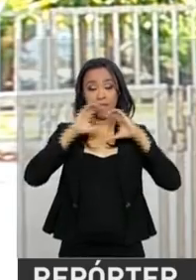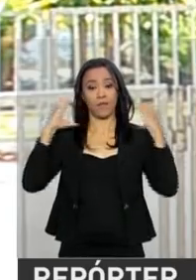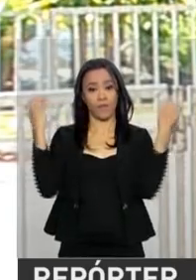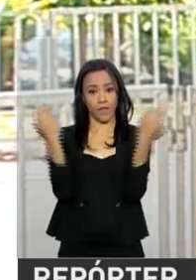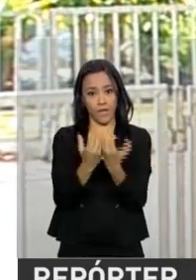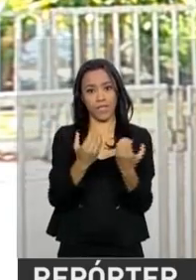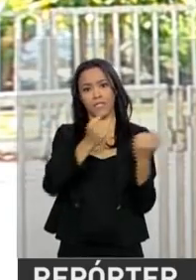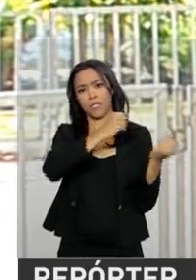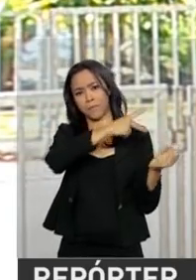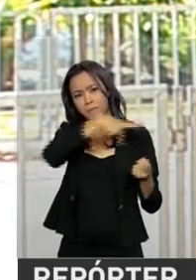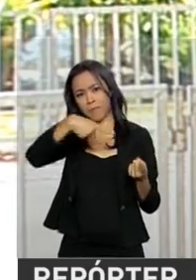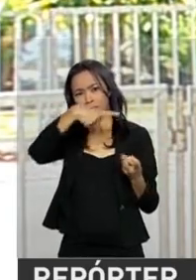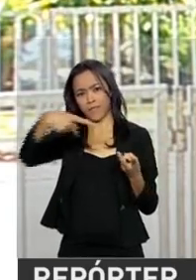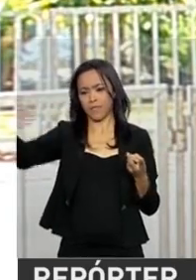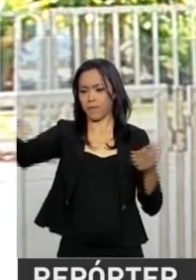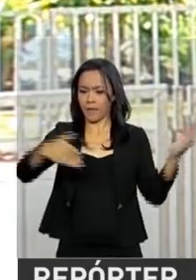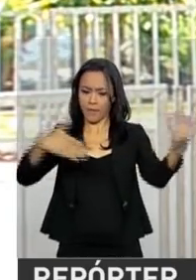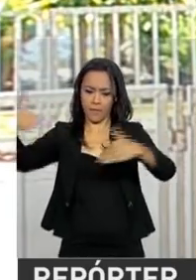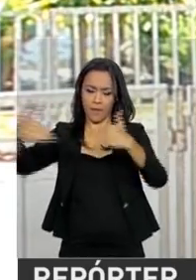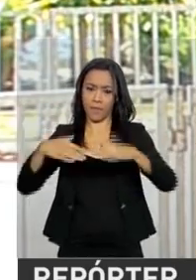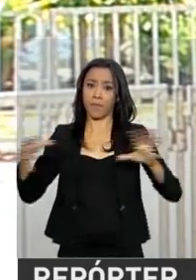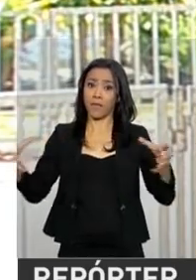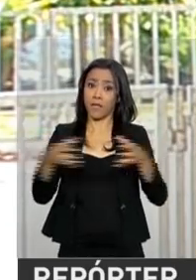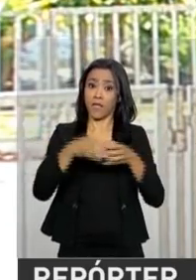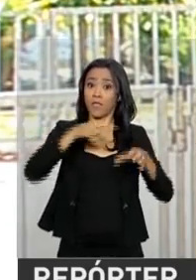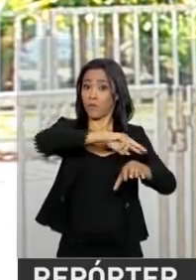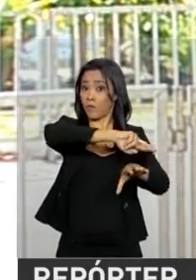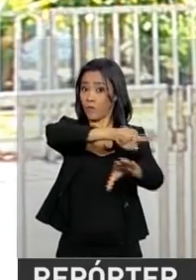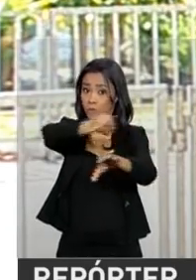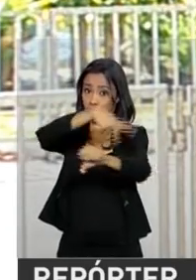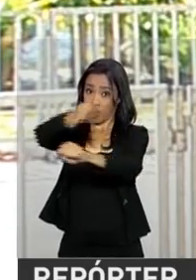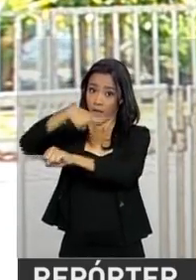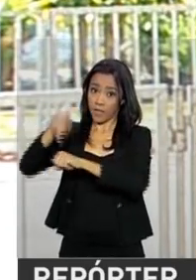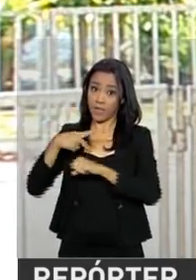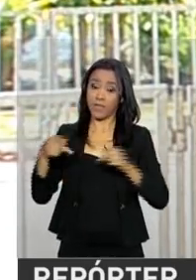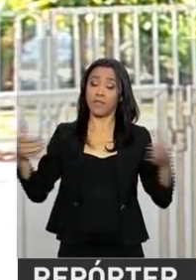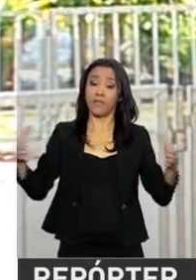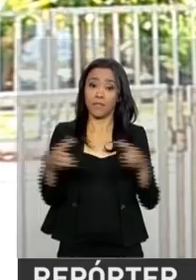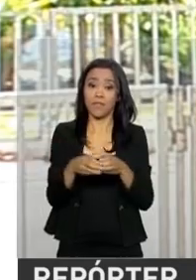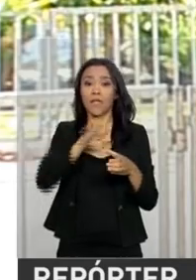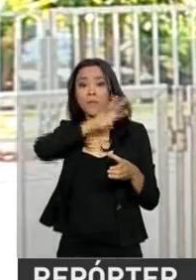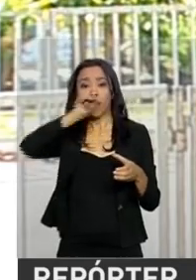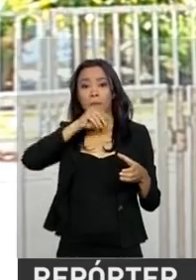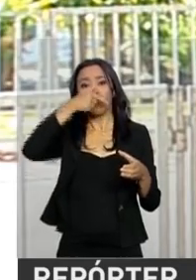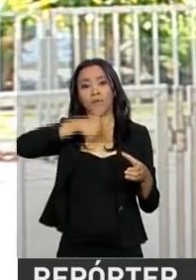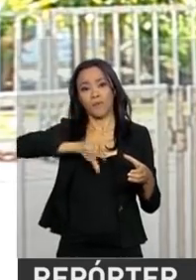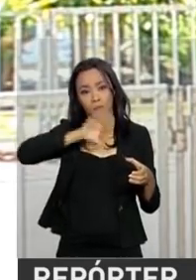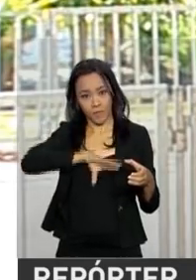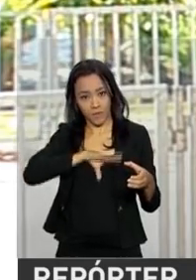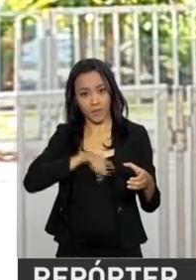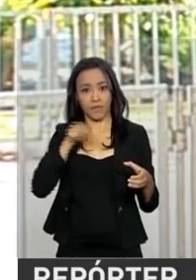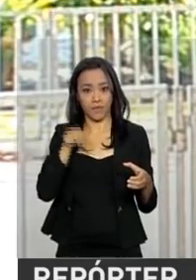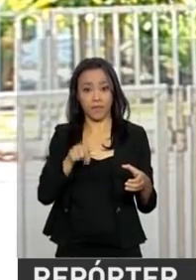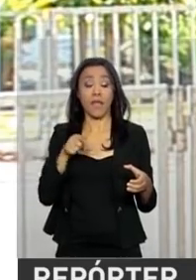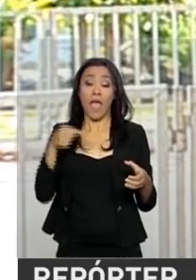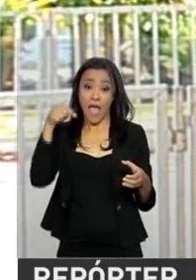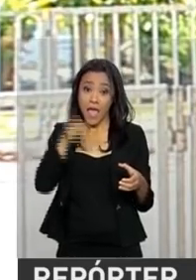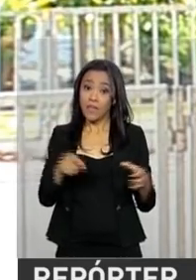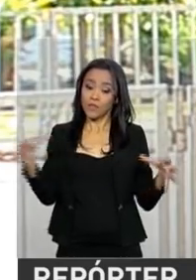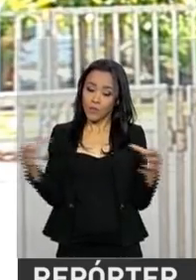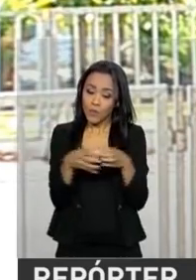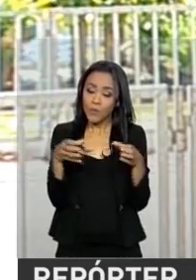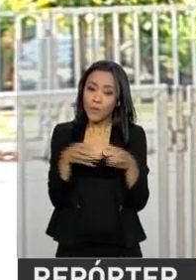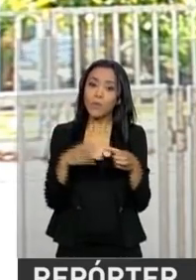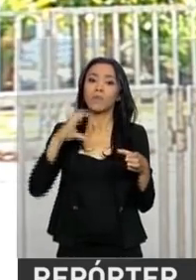estado e de governo da comunidade de Países de Língua Portuguesa essa organização internacional